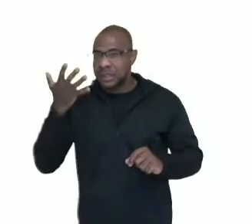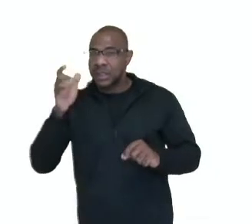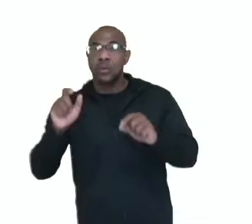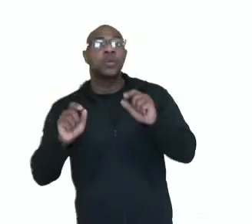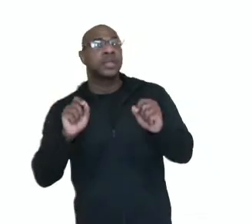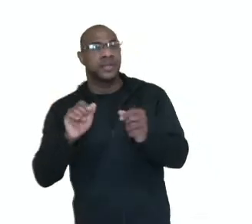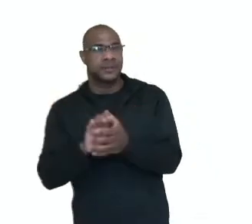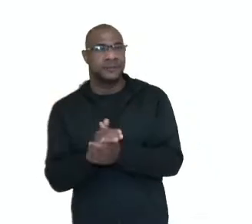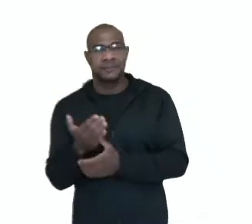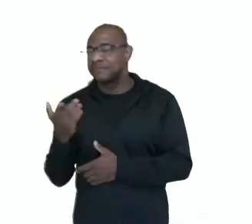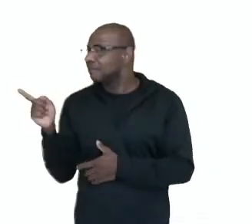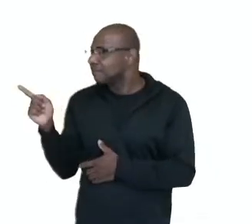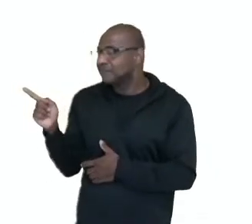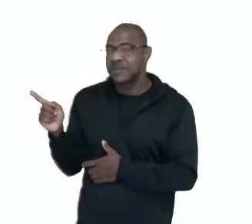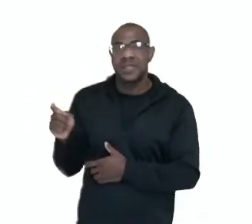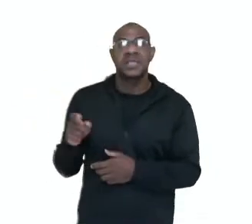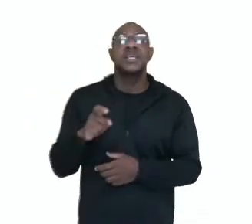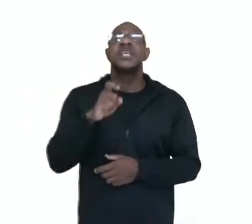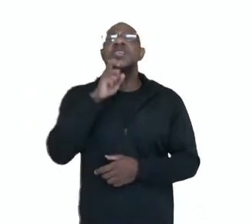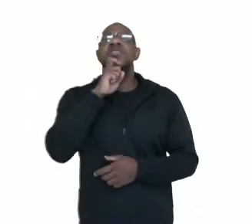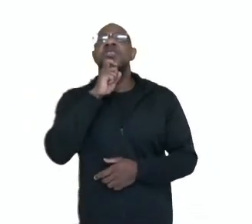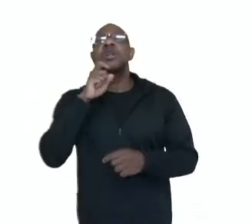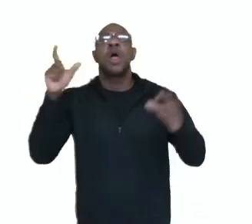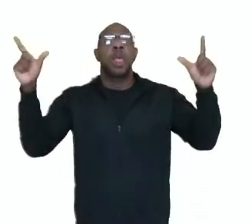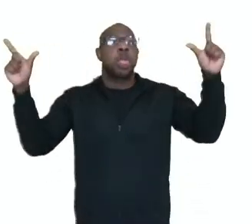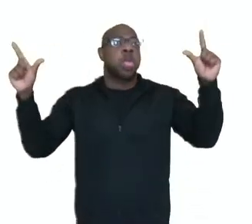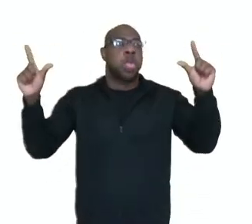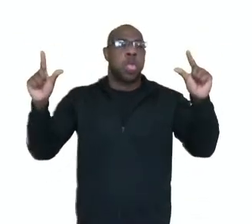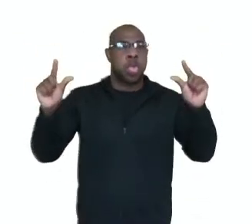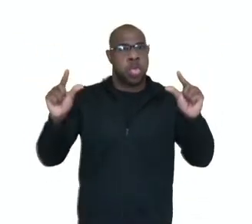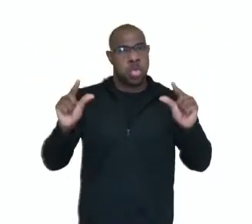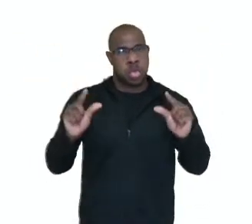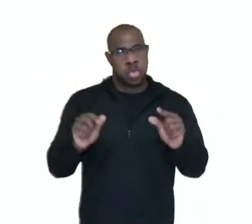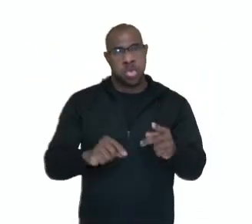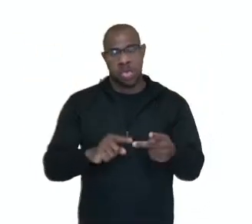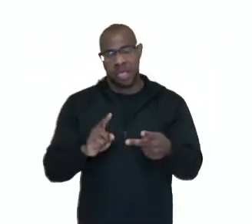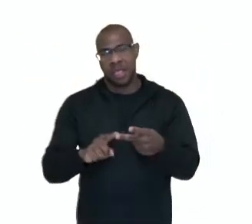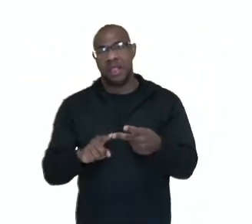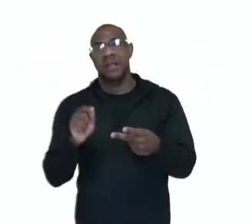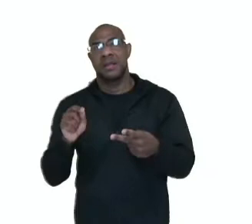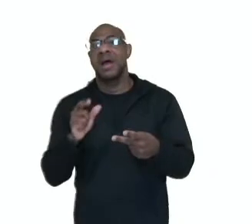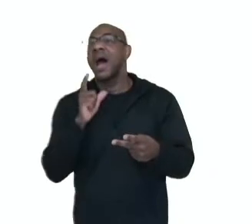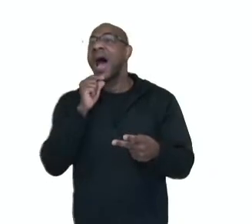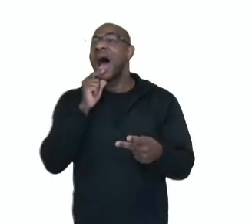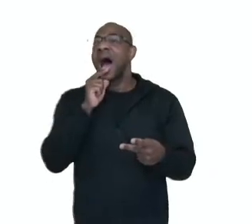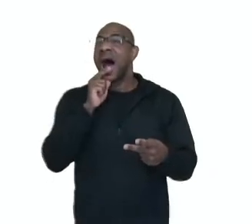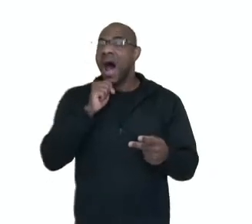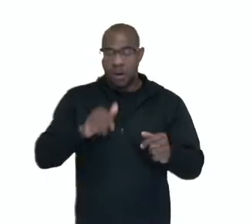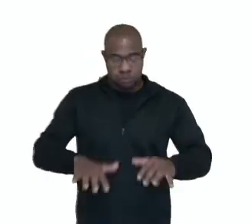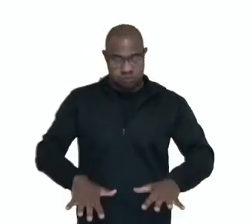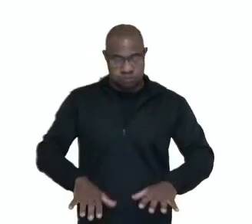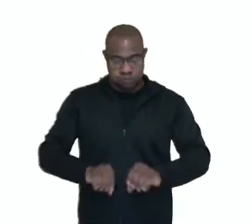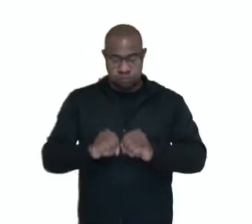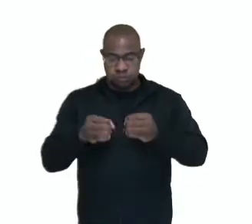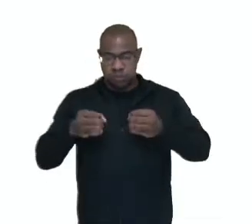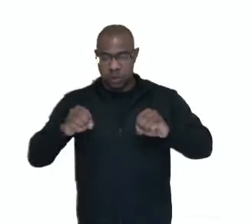ele provoca? Derretimento de geleiras, ok? Aumento do nível dos